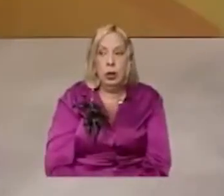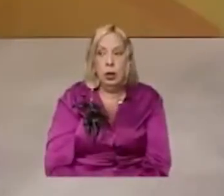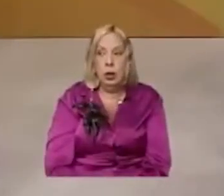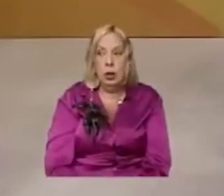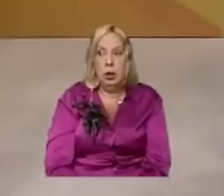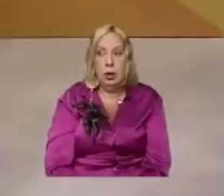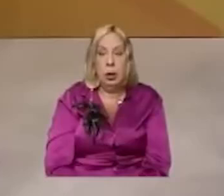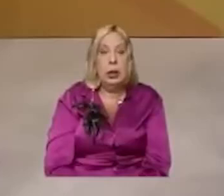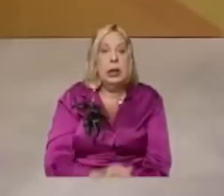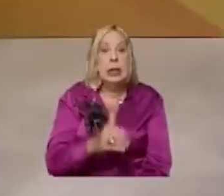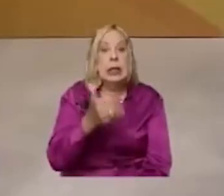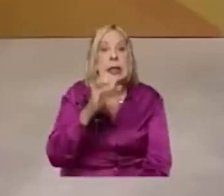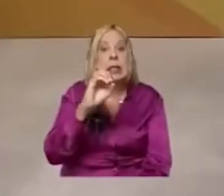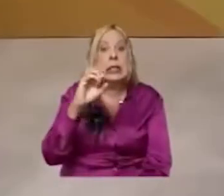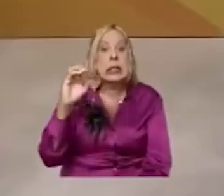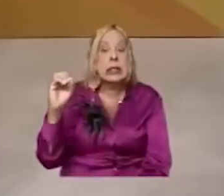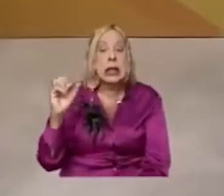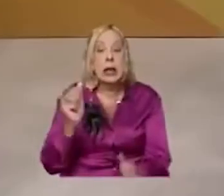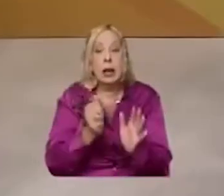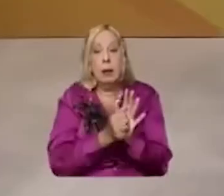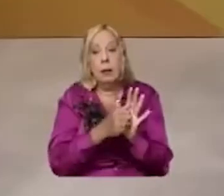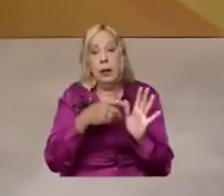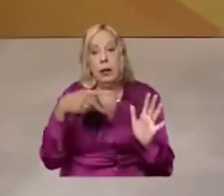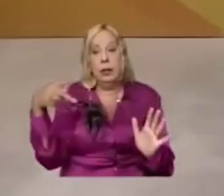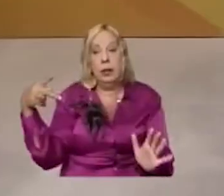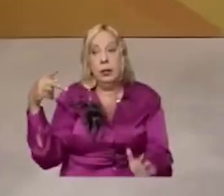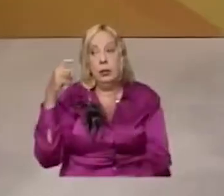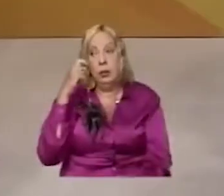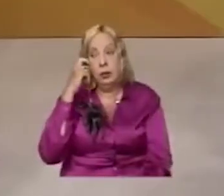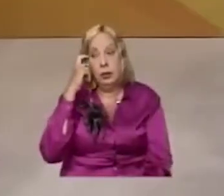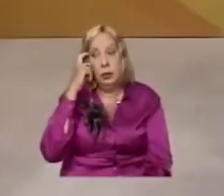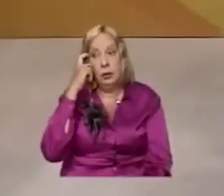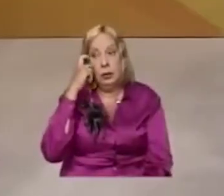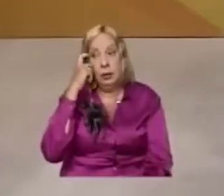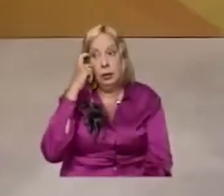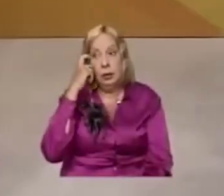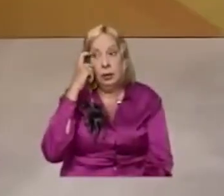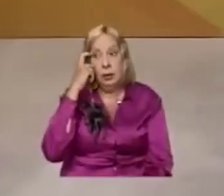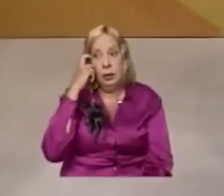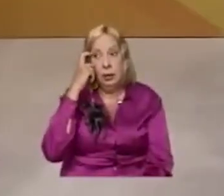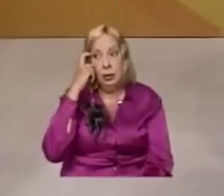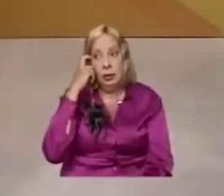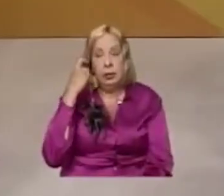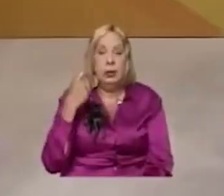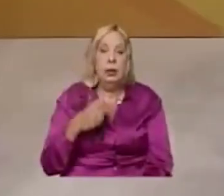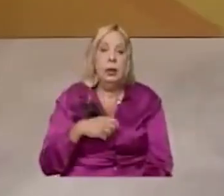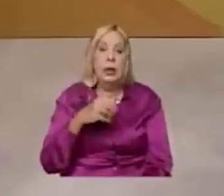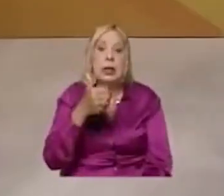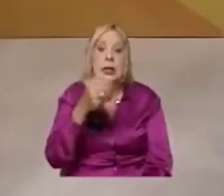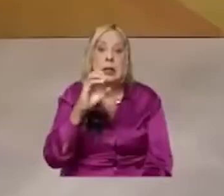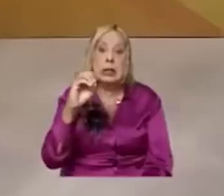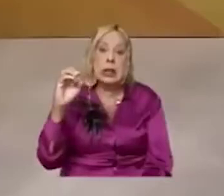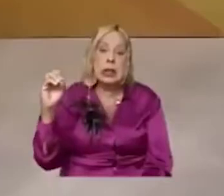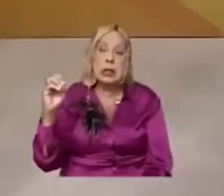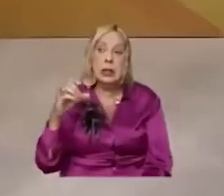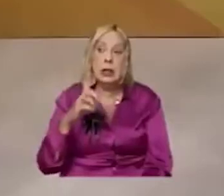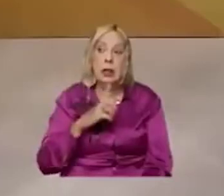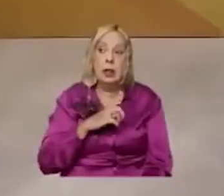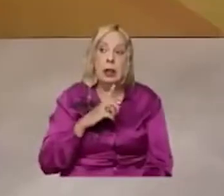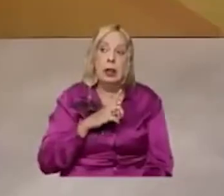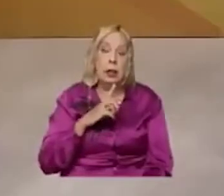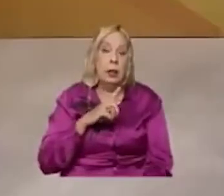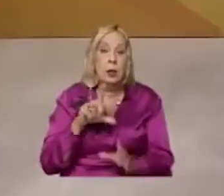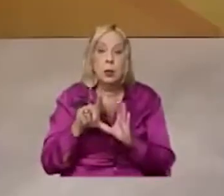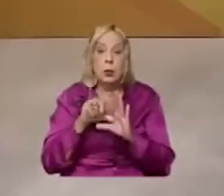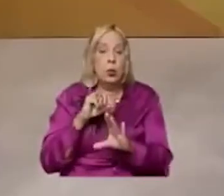100 títulos no aplicativo! Caramba, Júlio! Que parabéns! Isso? E aí, ó, sem sorteio, sem